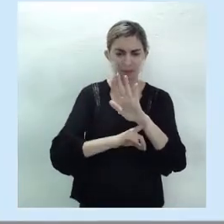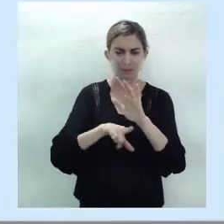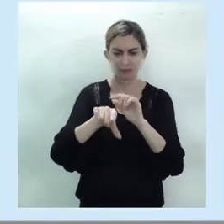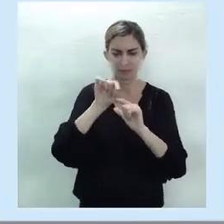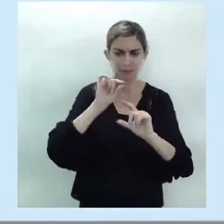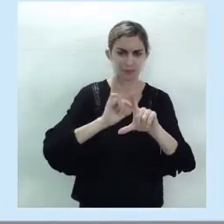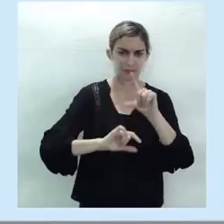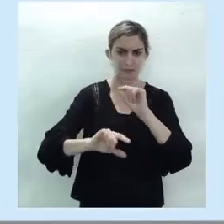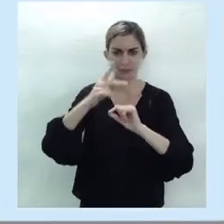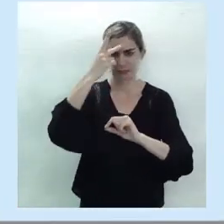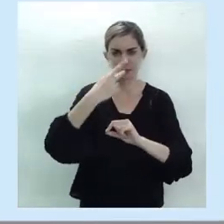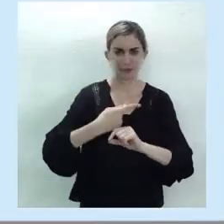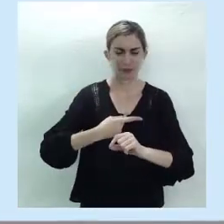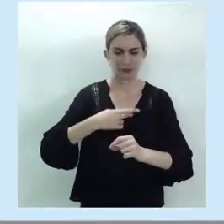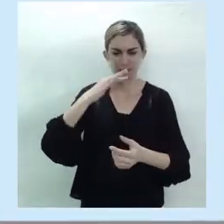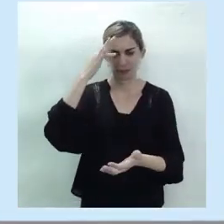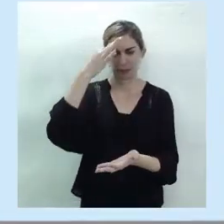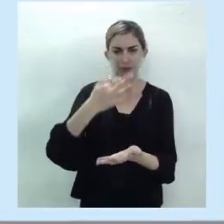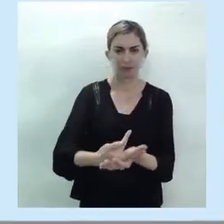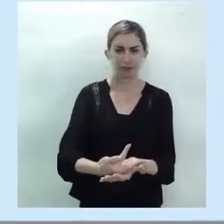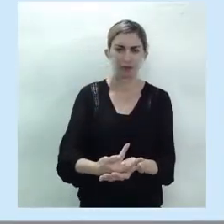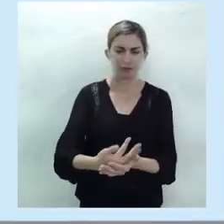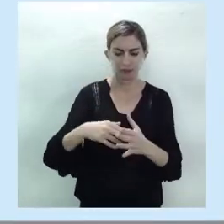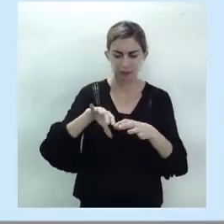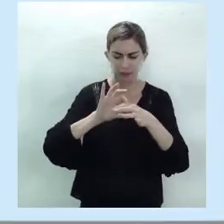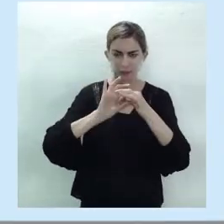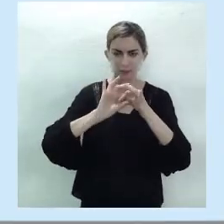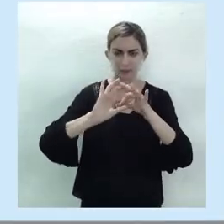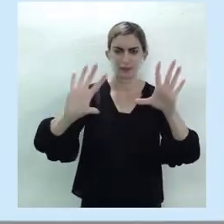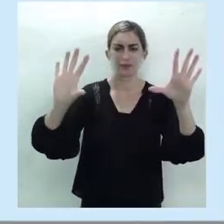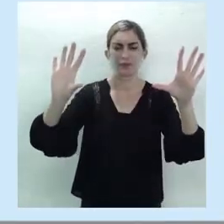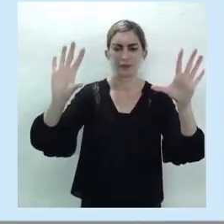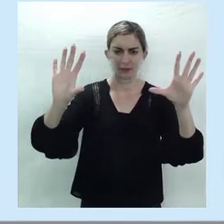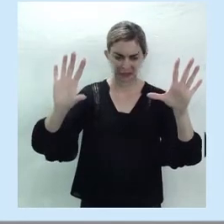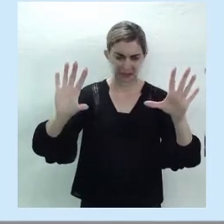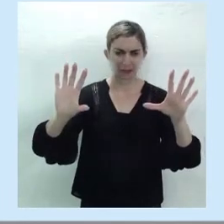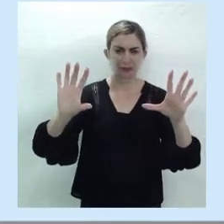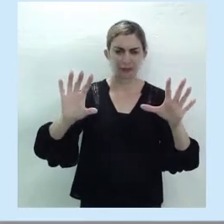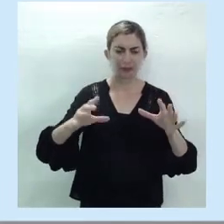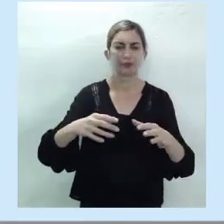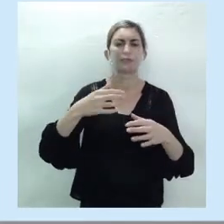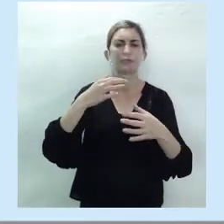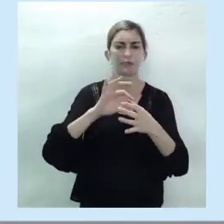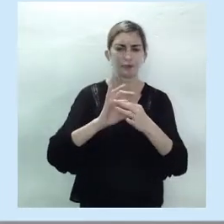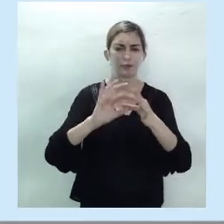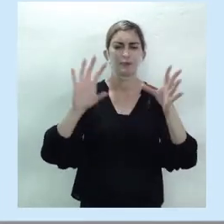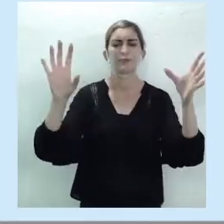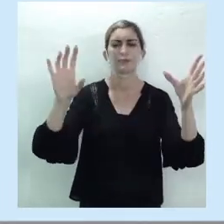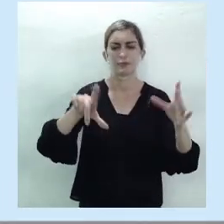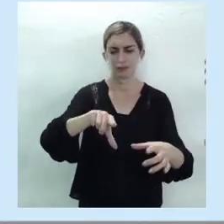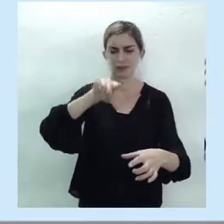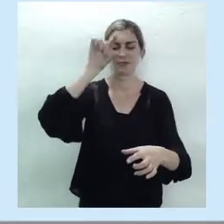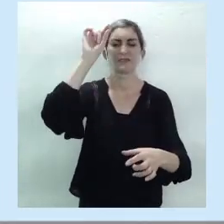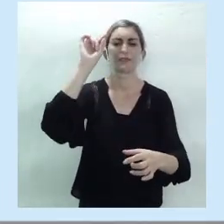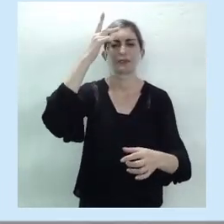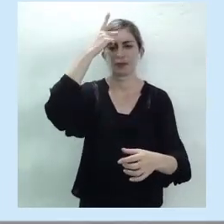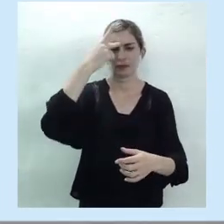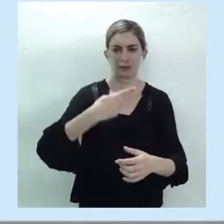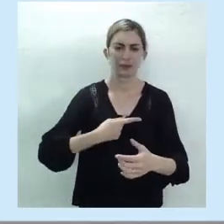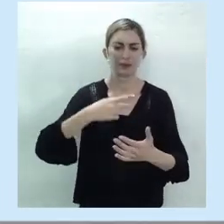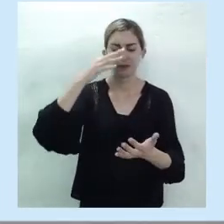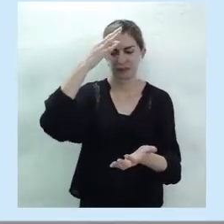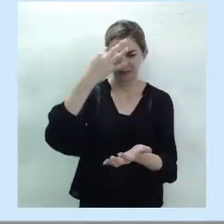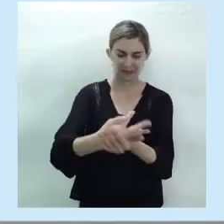de escolher sua própria fé. É a liberdade, é um princípio, a liberdade de escolher sua